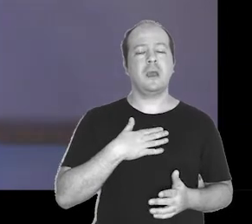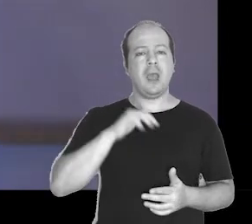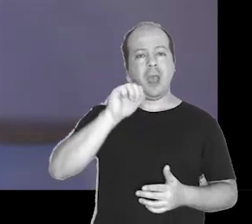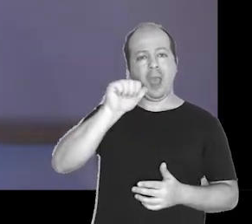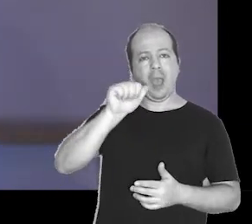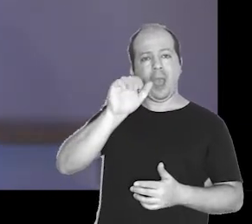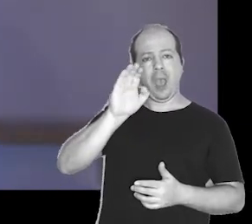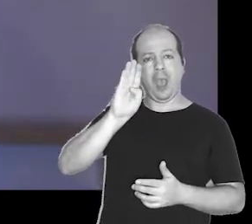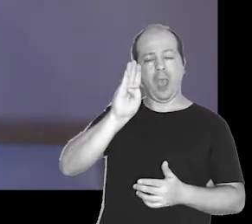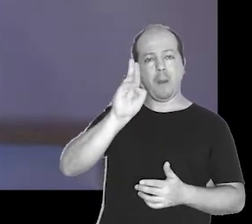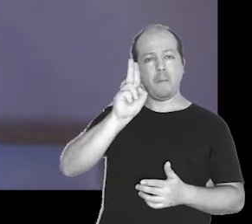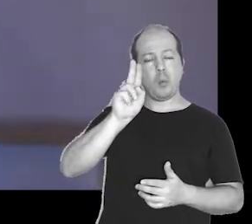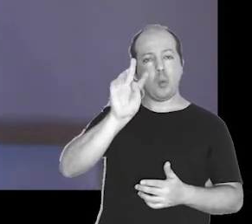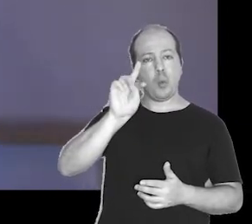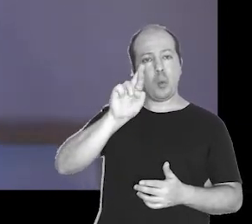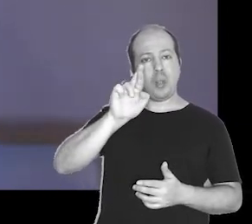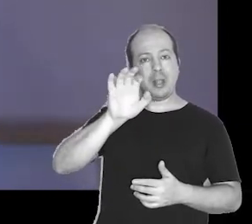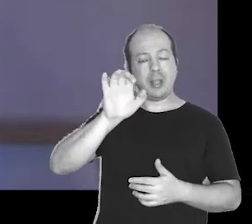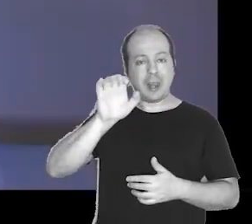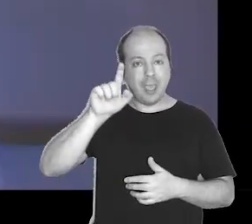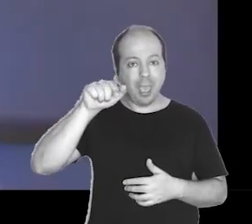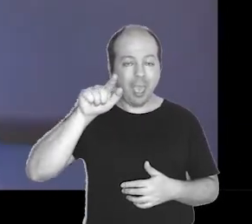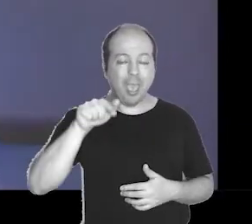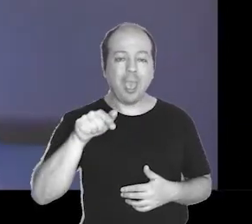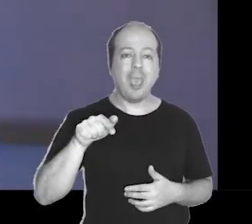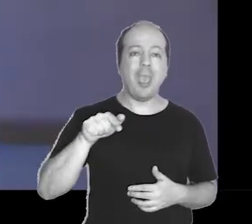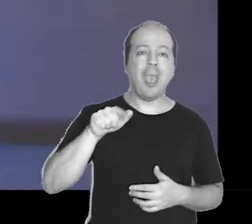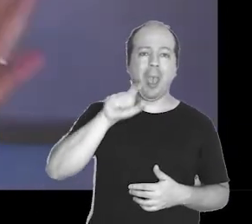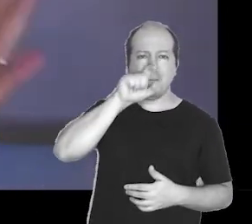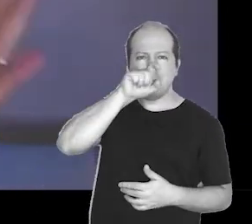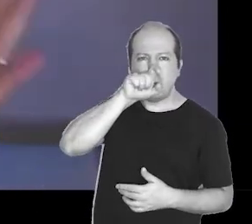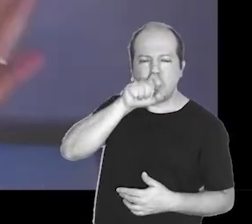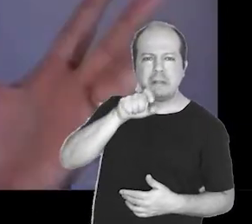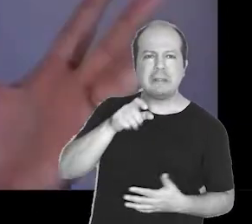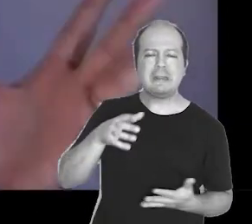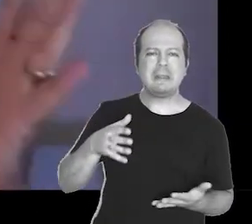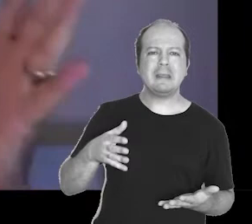abutre! Sim, o abutre!